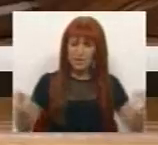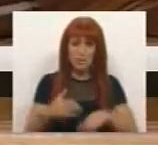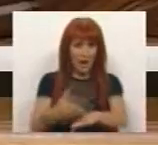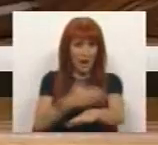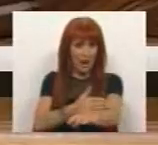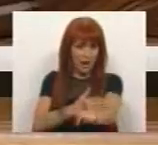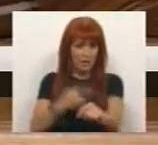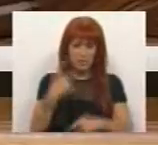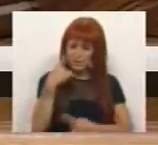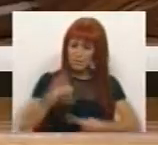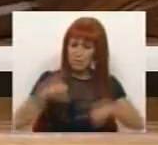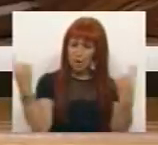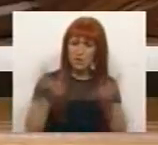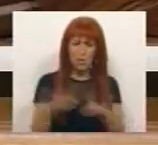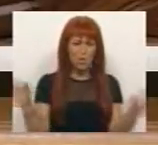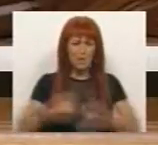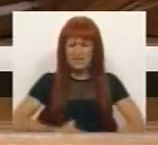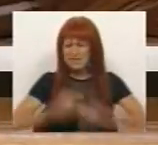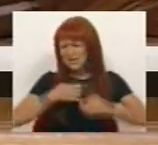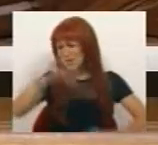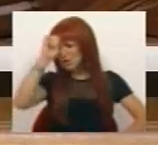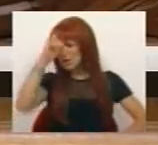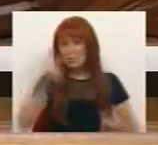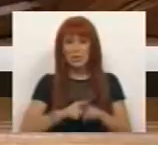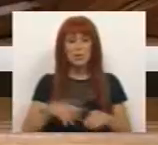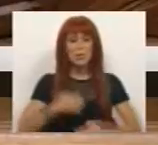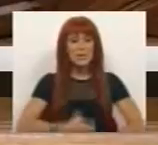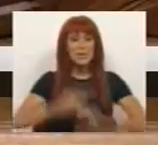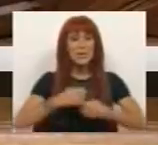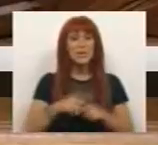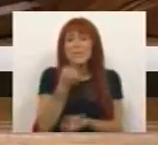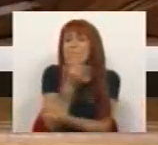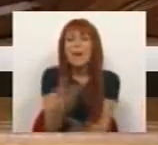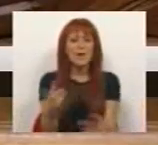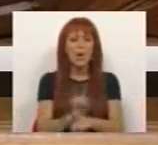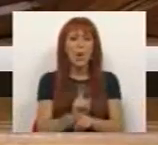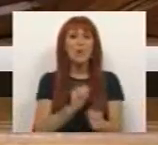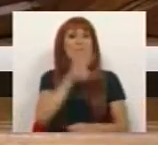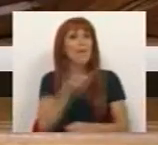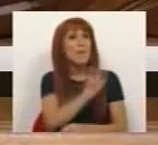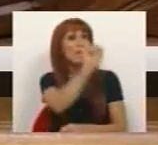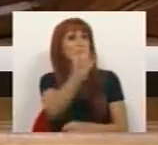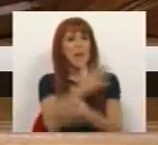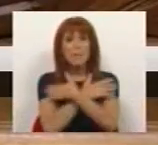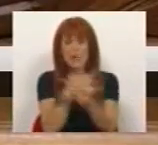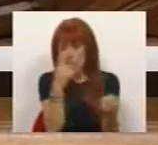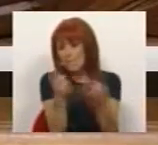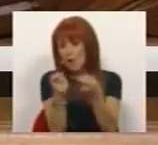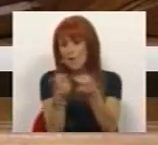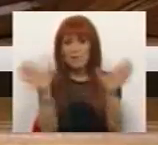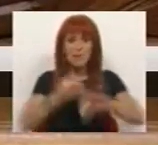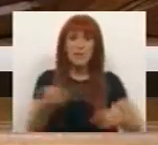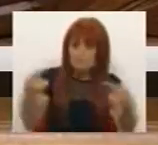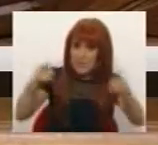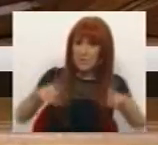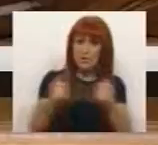antes de mais, expressar o mais sentido respeito pelo sentimento de perda, desde logo dos seus familiares e amigos mais próximos,